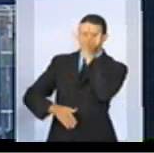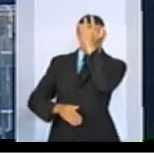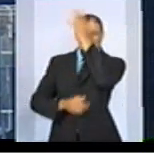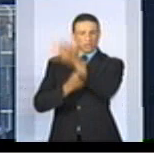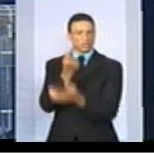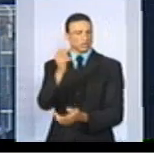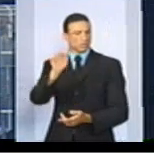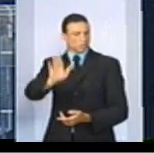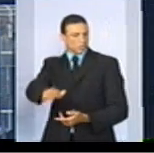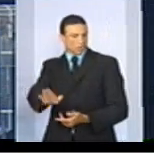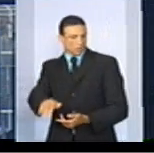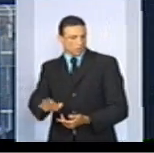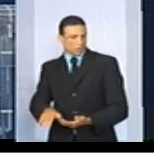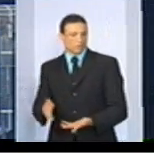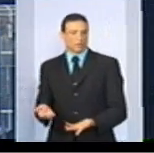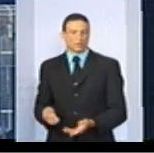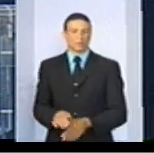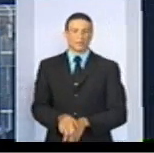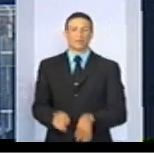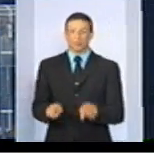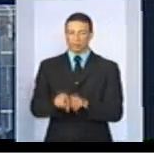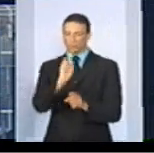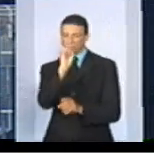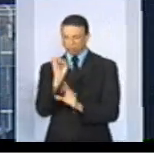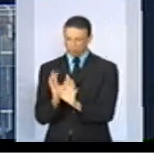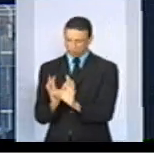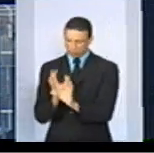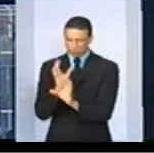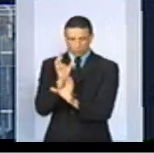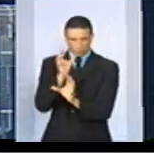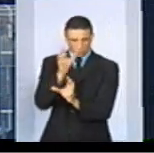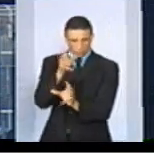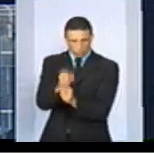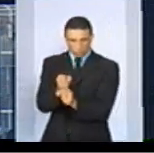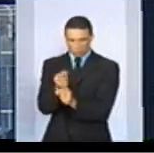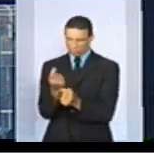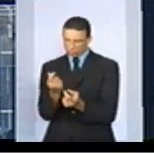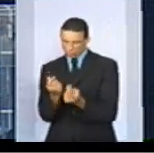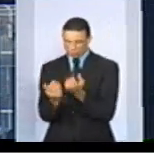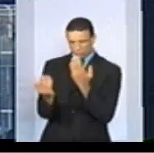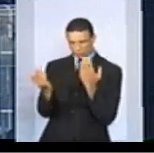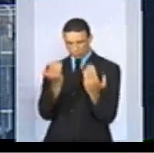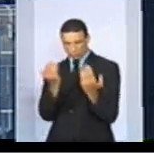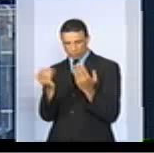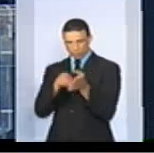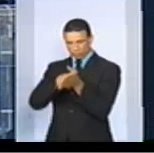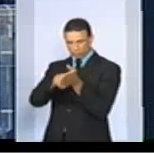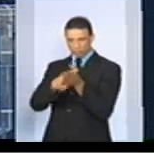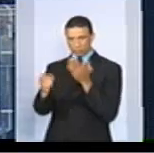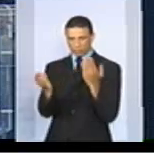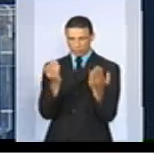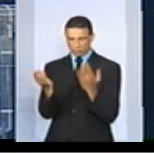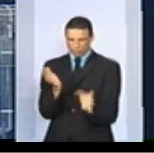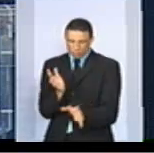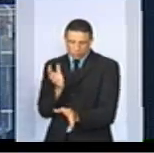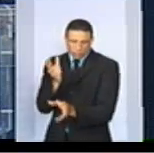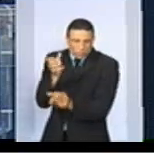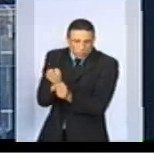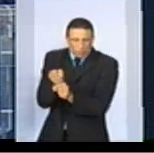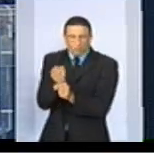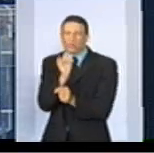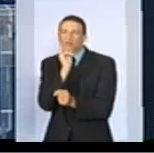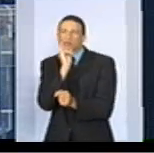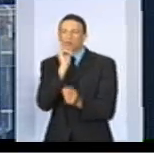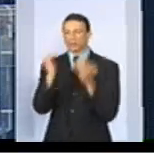conta. Se a gente for calcular, fazer uma análise de quanto, se for